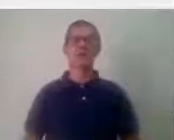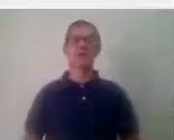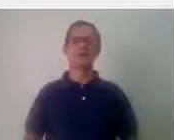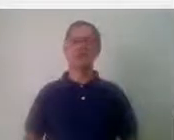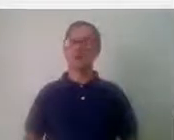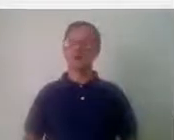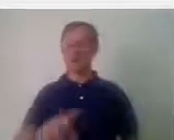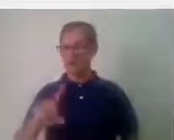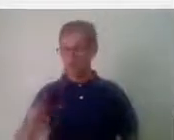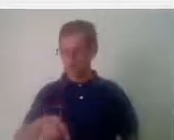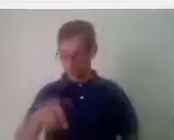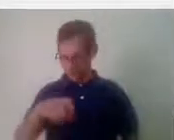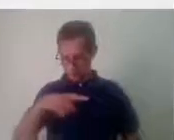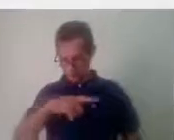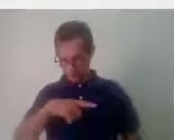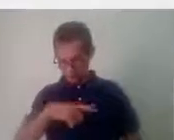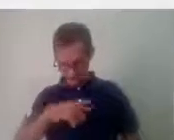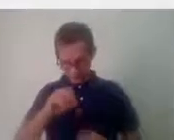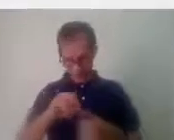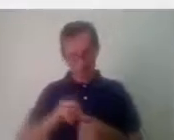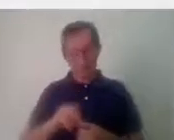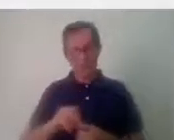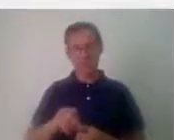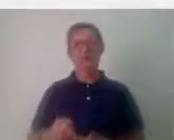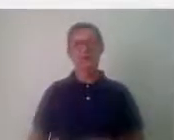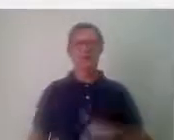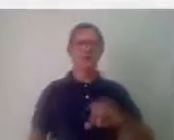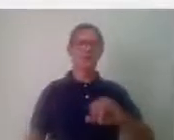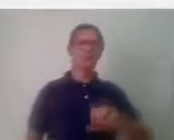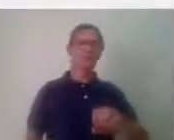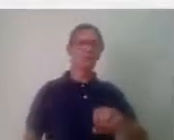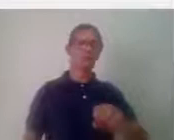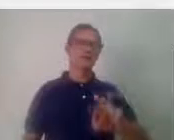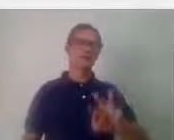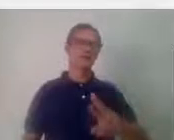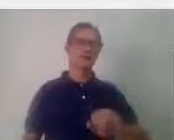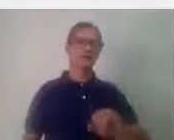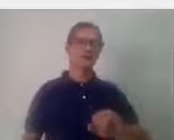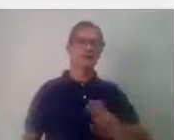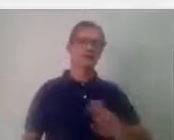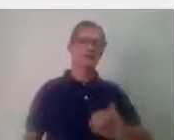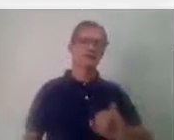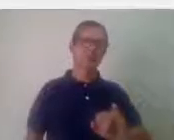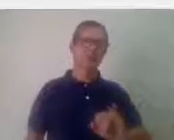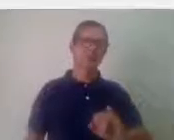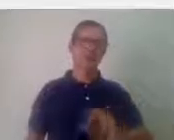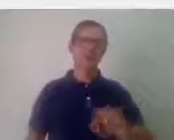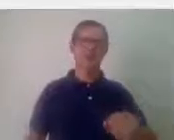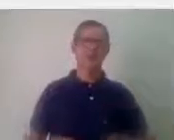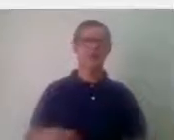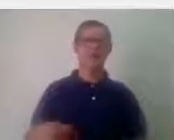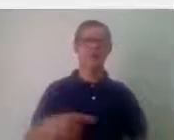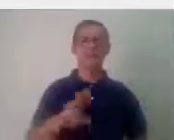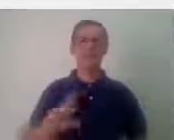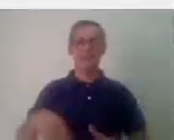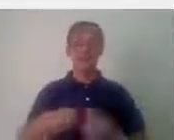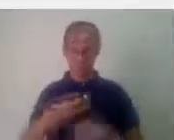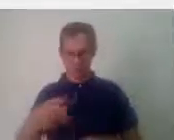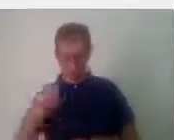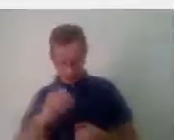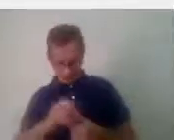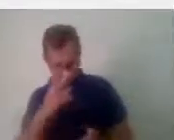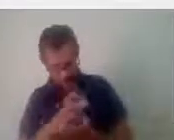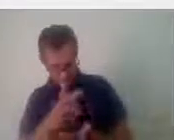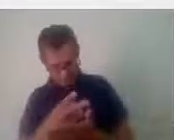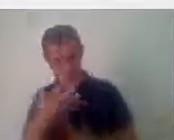x. Nós vamos ter, fazendo a distributiva, menos 2x mais 3. Fazemos o